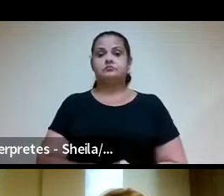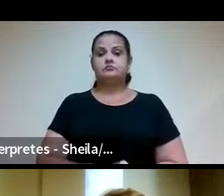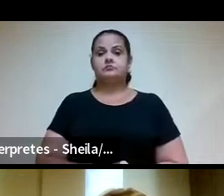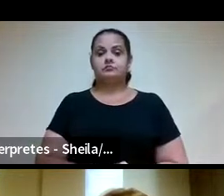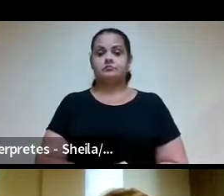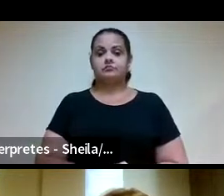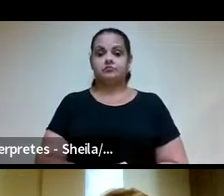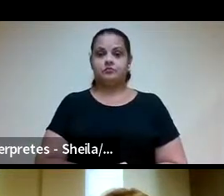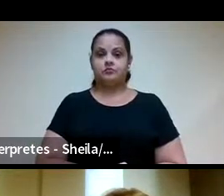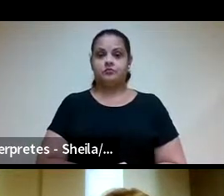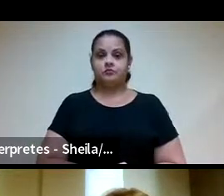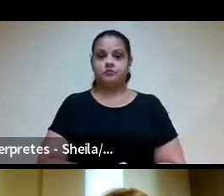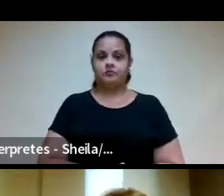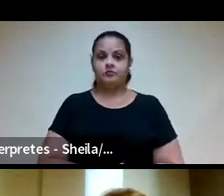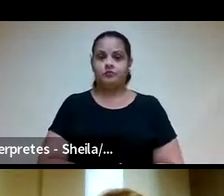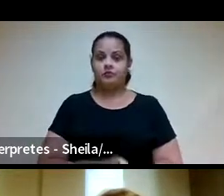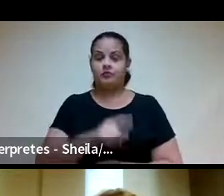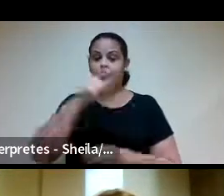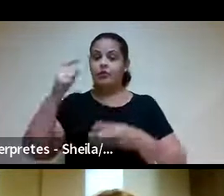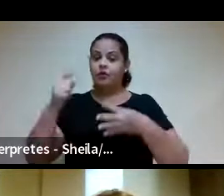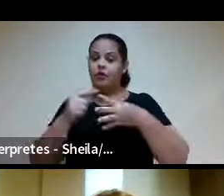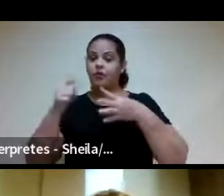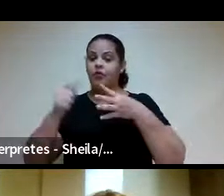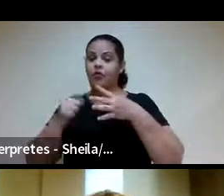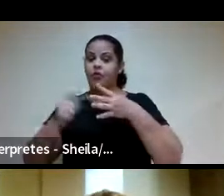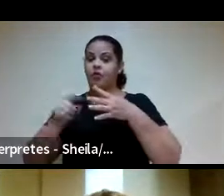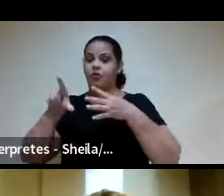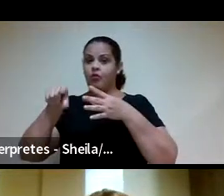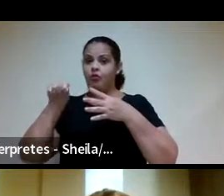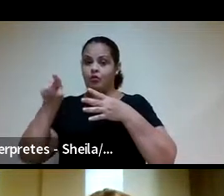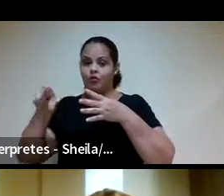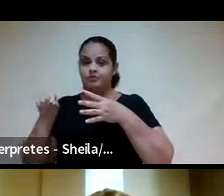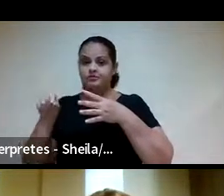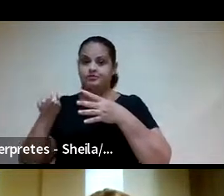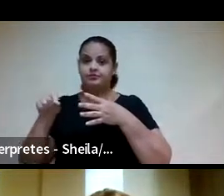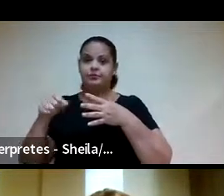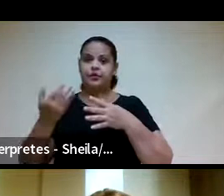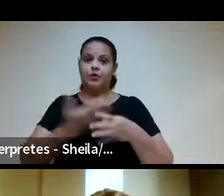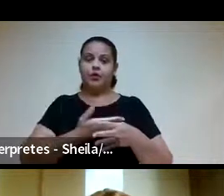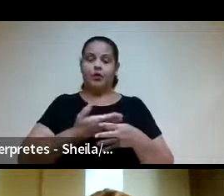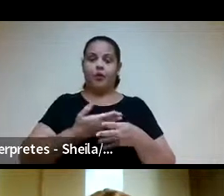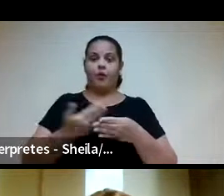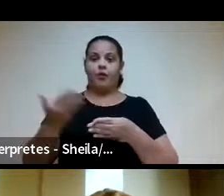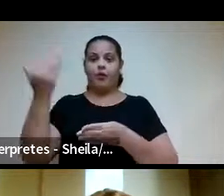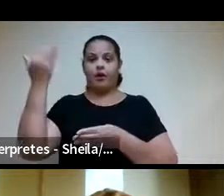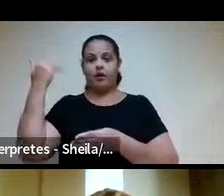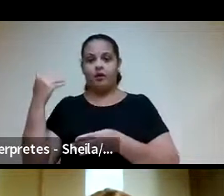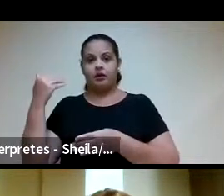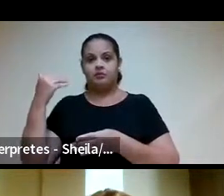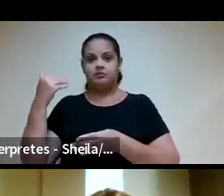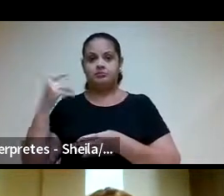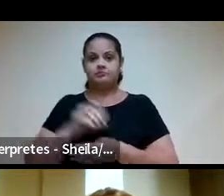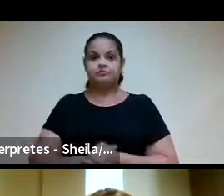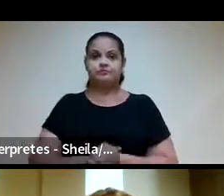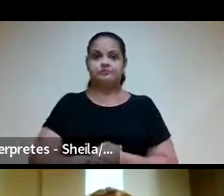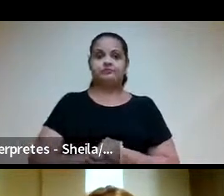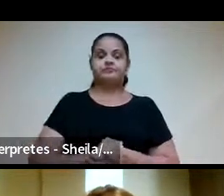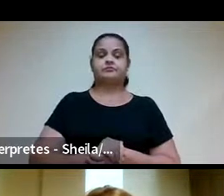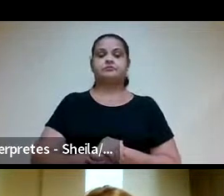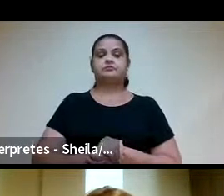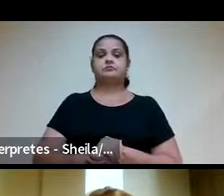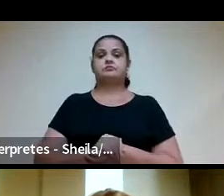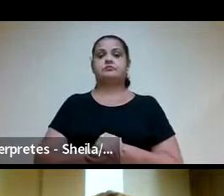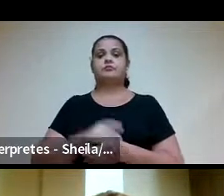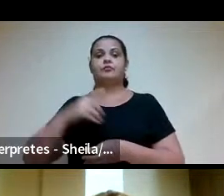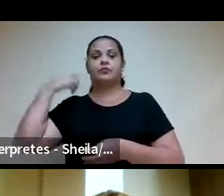bem ressaltou e pontuou o nobre colega que me antecedeu, o senhor, o doutor Altair,